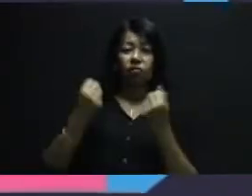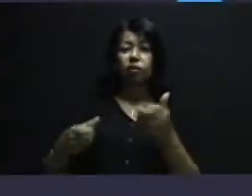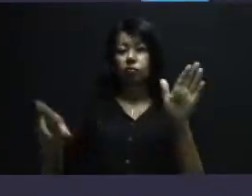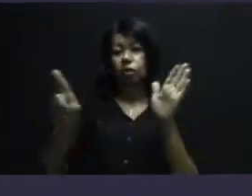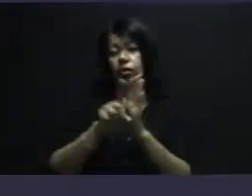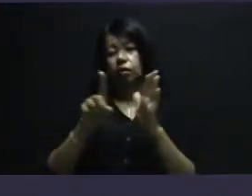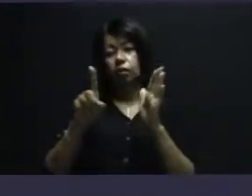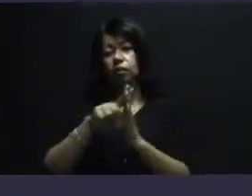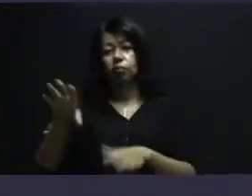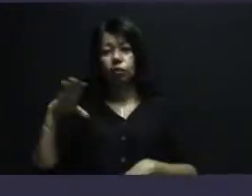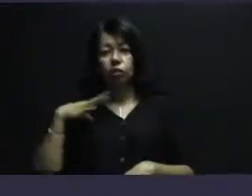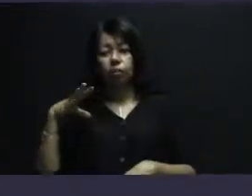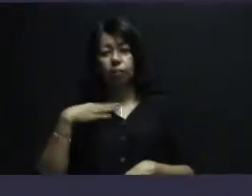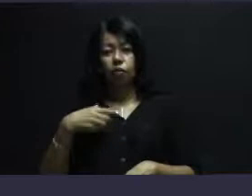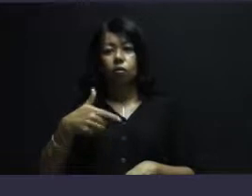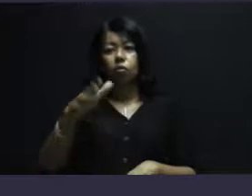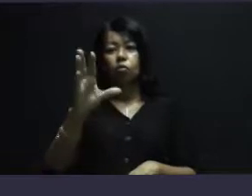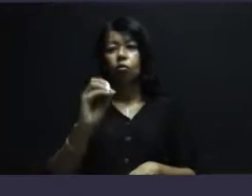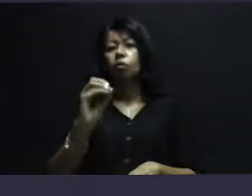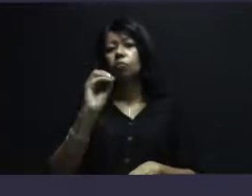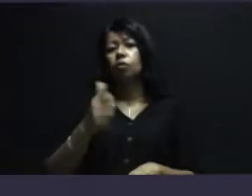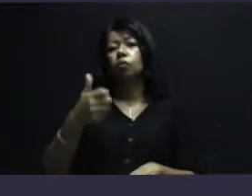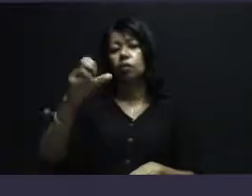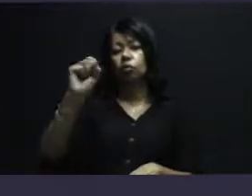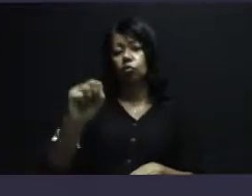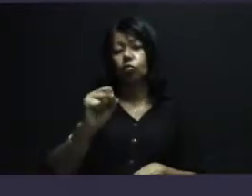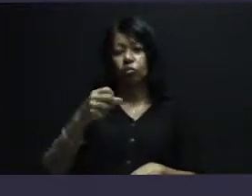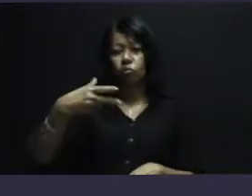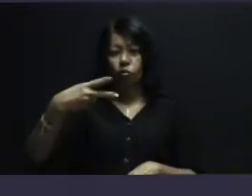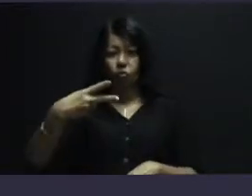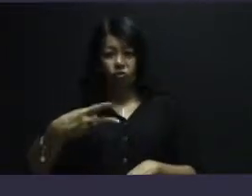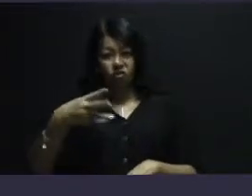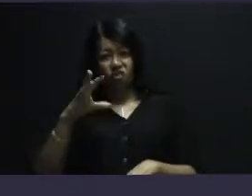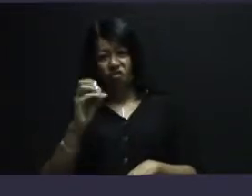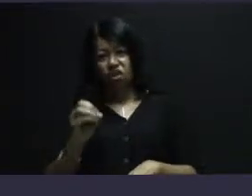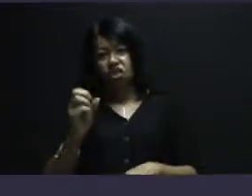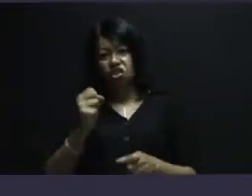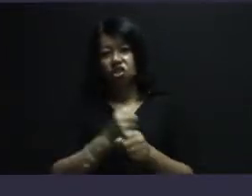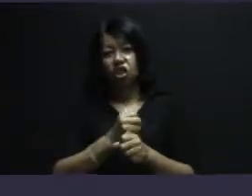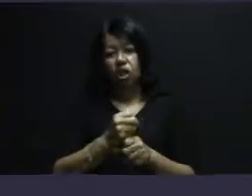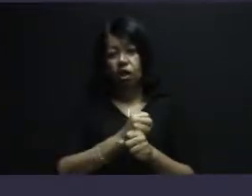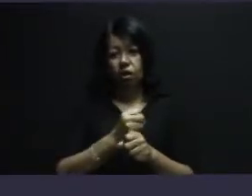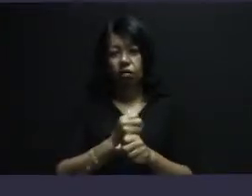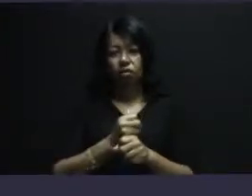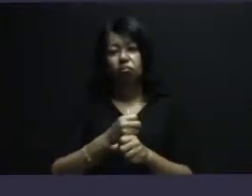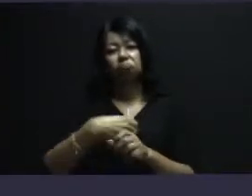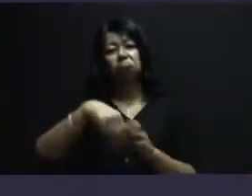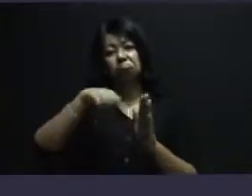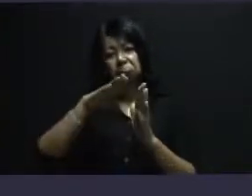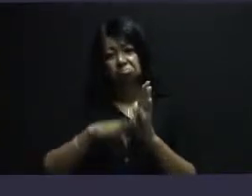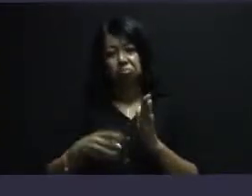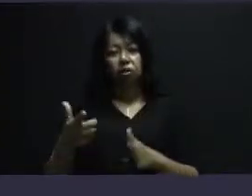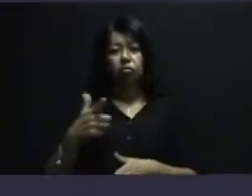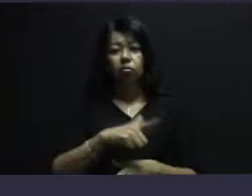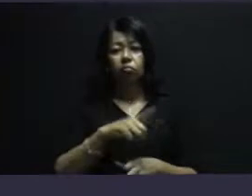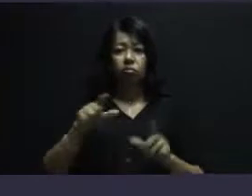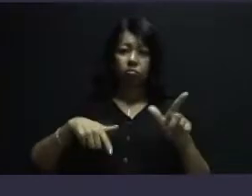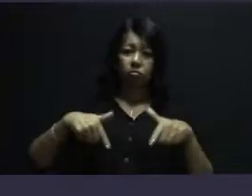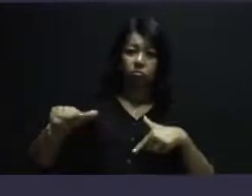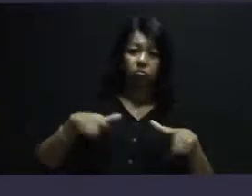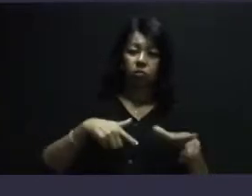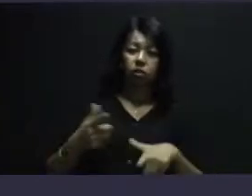municipais. 2018, 20 anos. 20 anos da regulamentação da profissão de educação